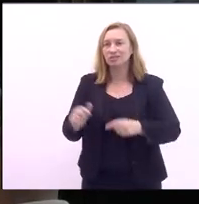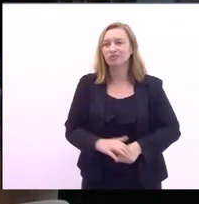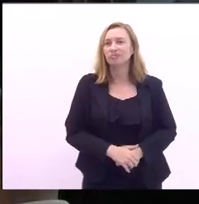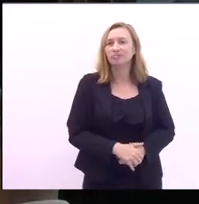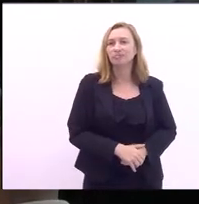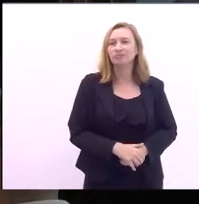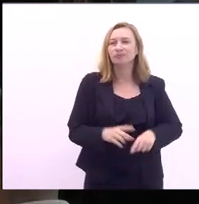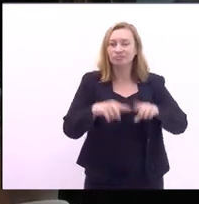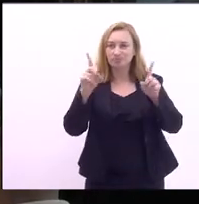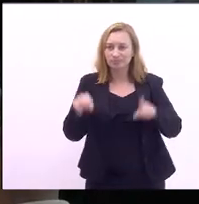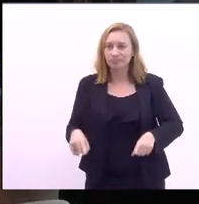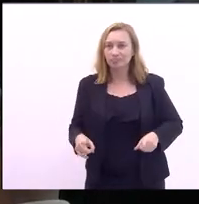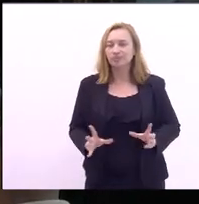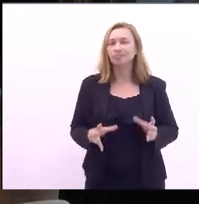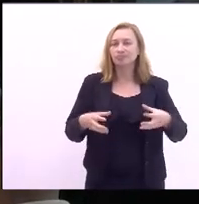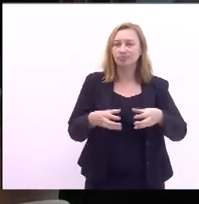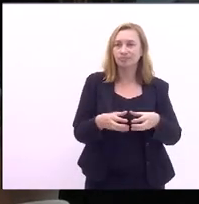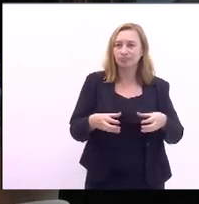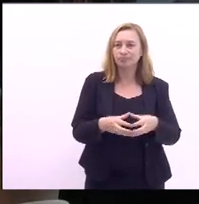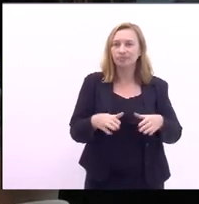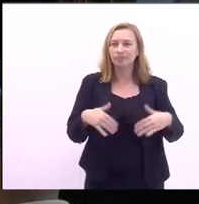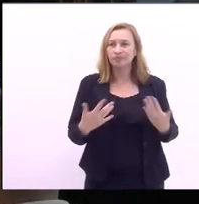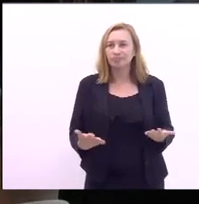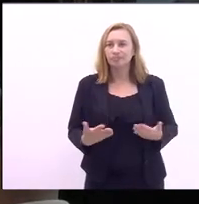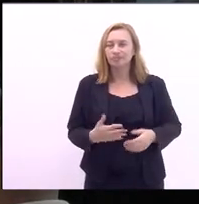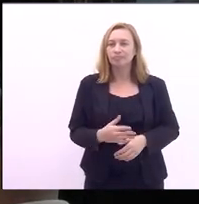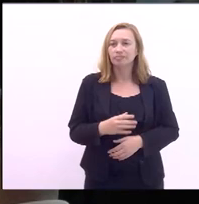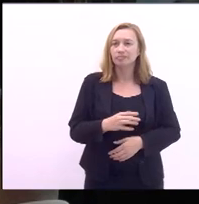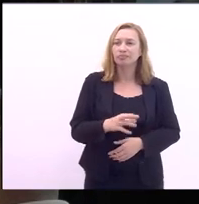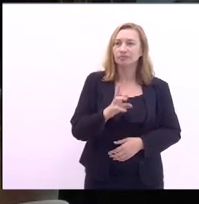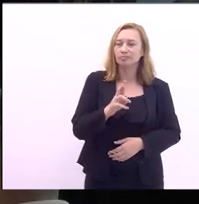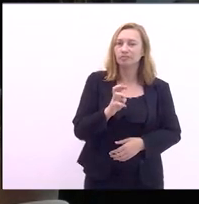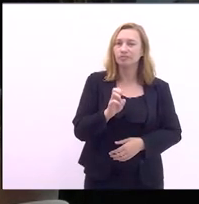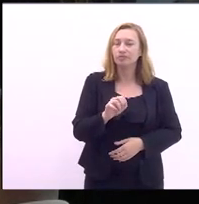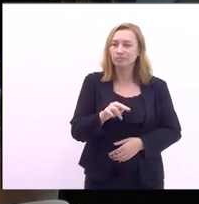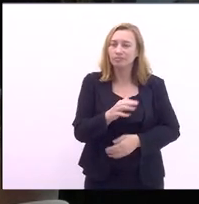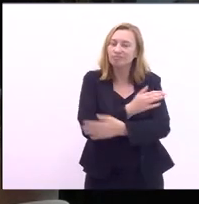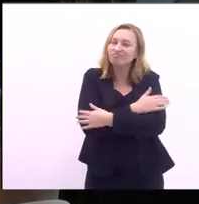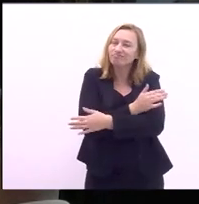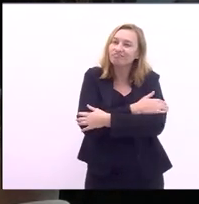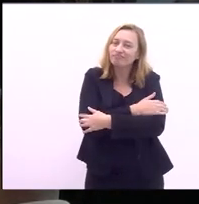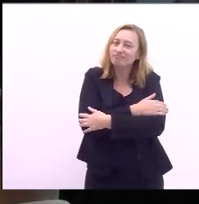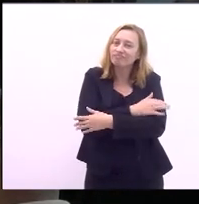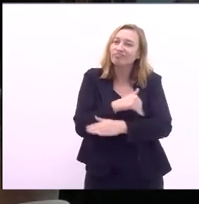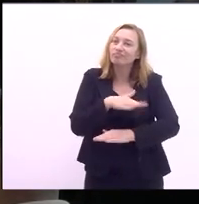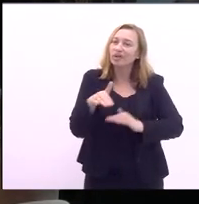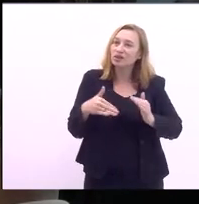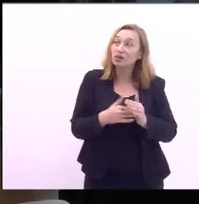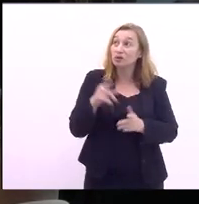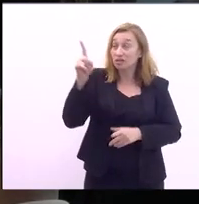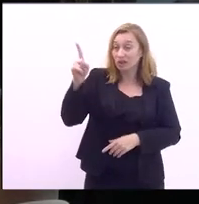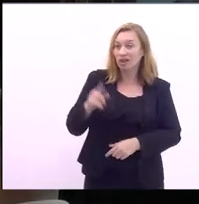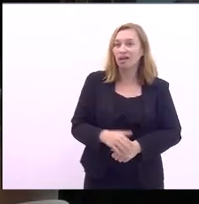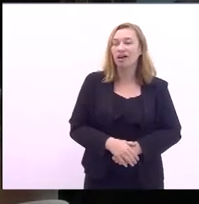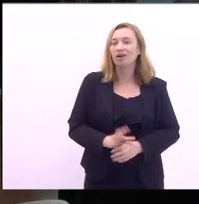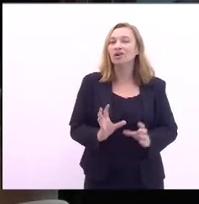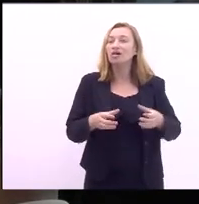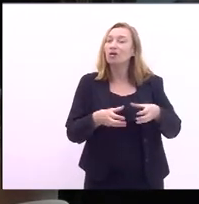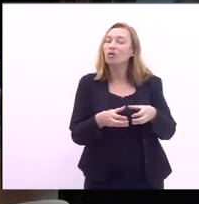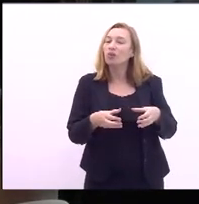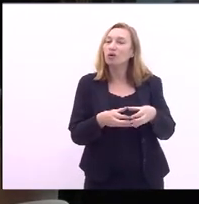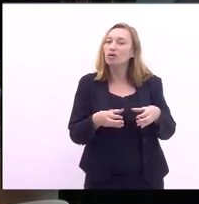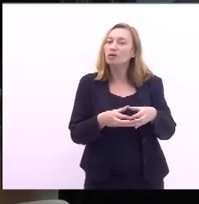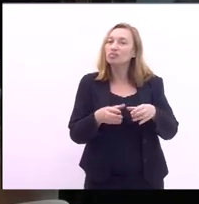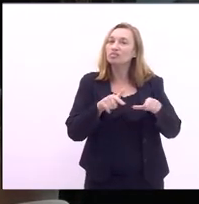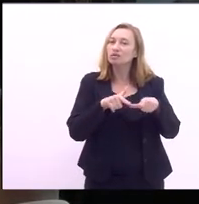dos servidores da comissão. Então, através do Rony, eu mando um abraço para todos aqueles que estão lá, porque a comissão é a comissão